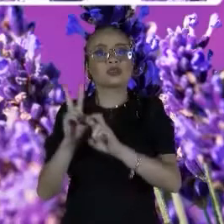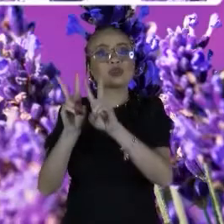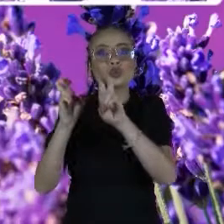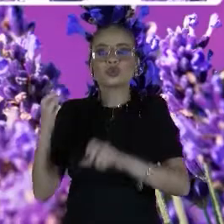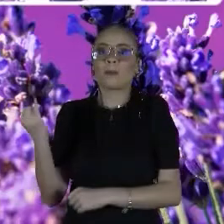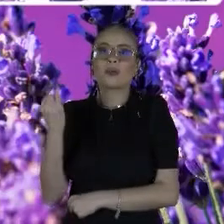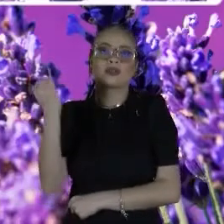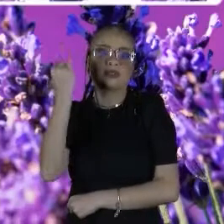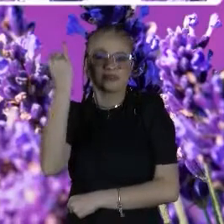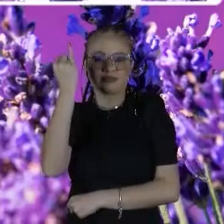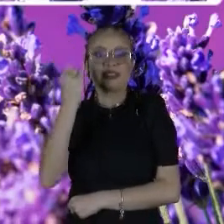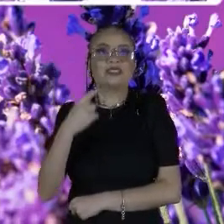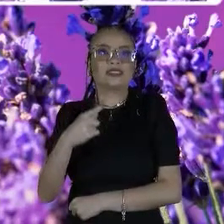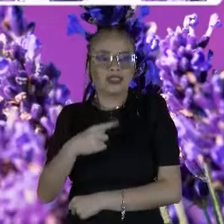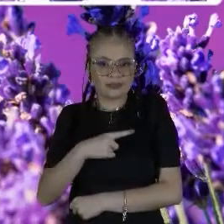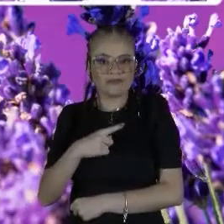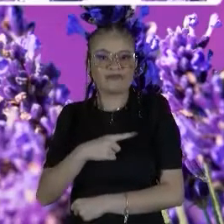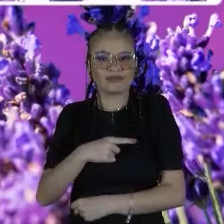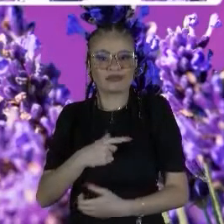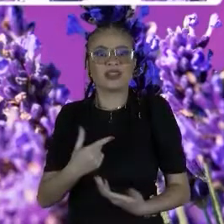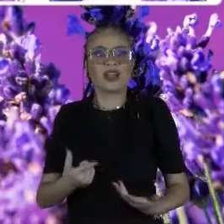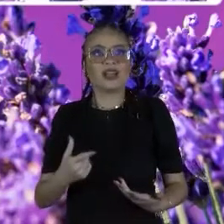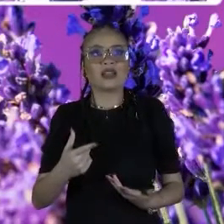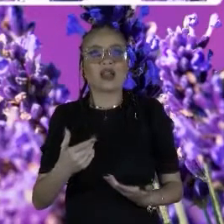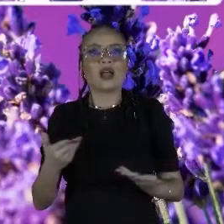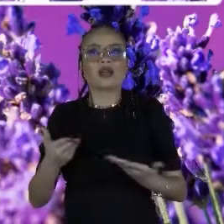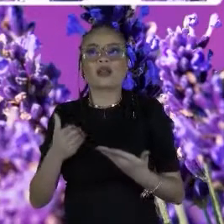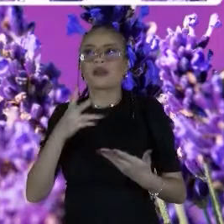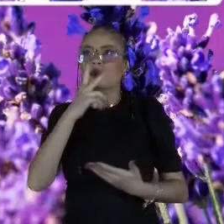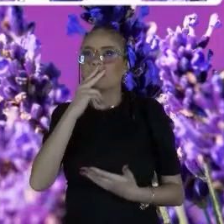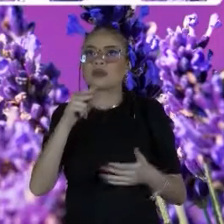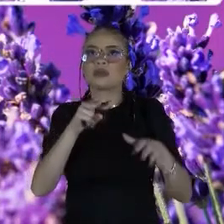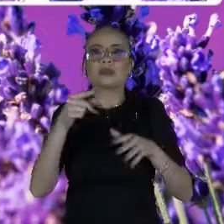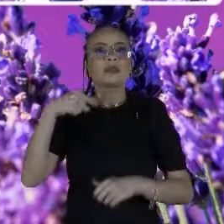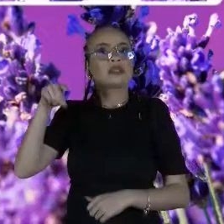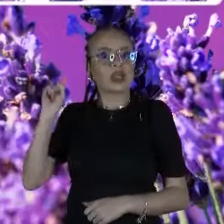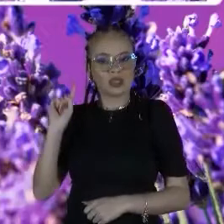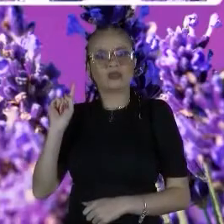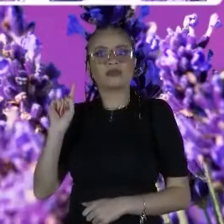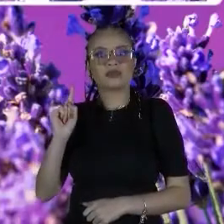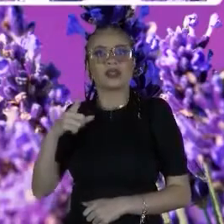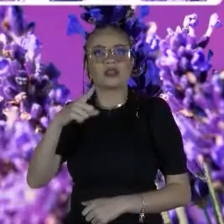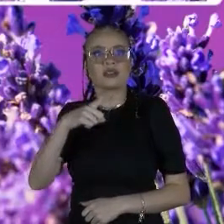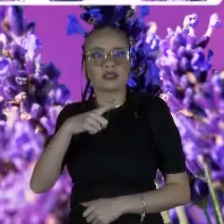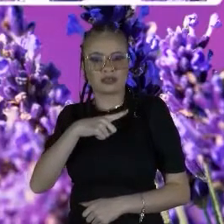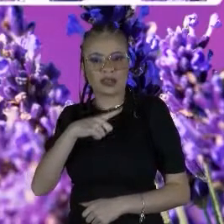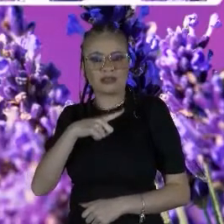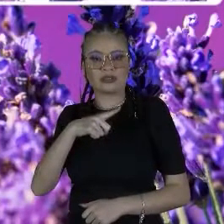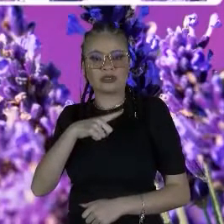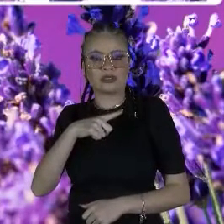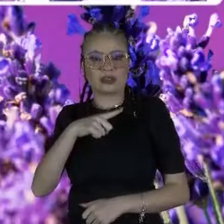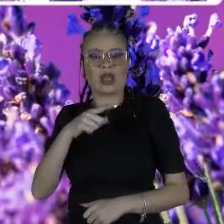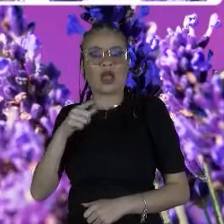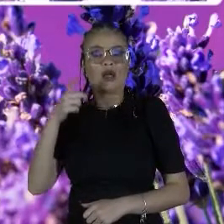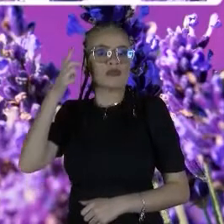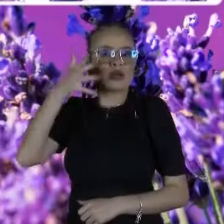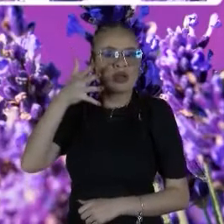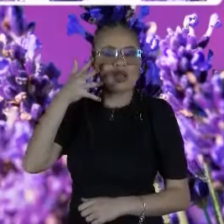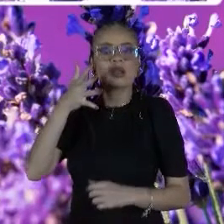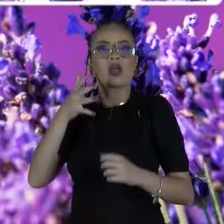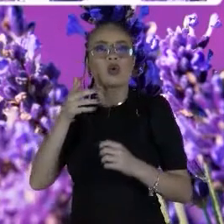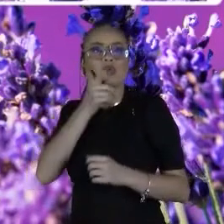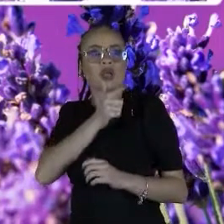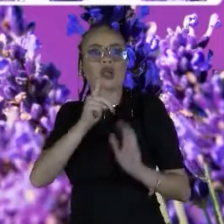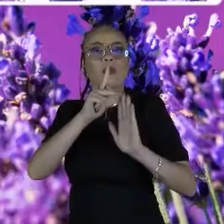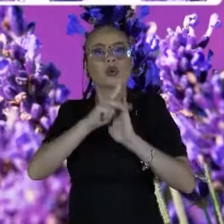importante e também o rei Mendes a gente volta para dar uma semana atrás a gente teve o rins onde a